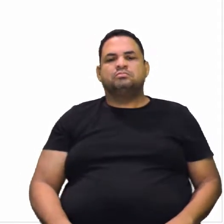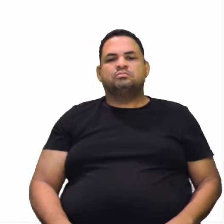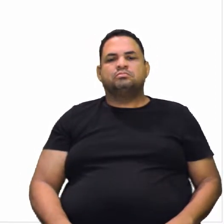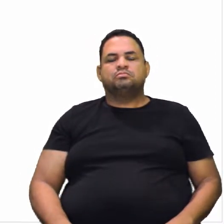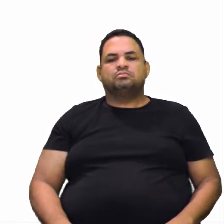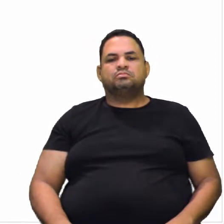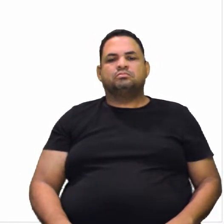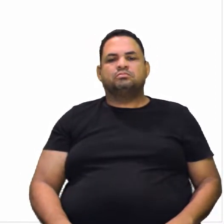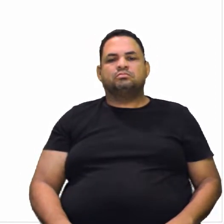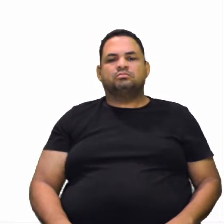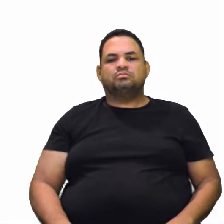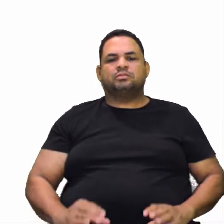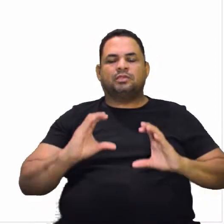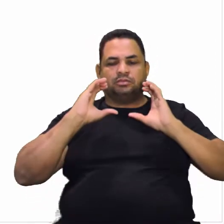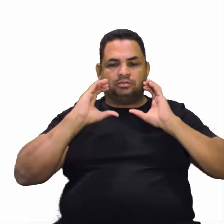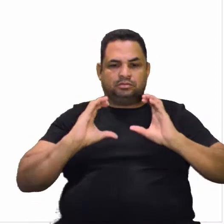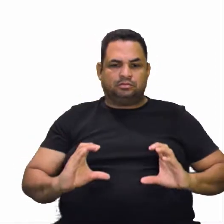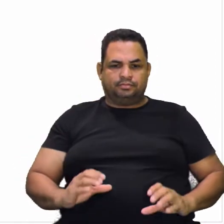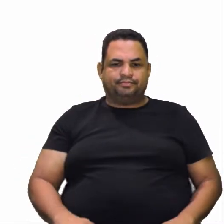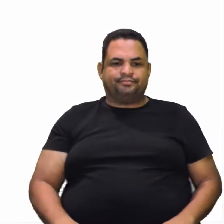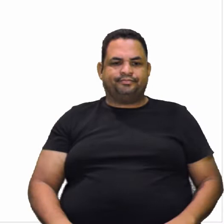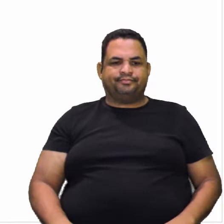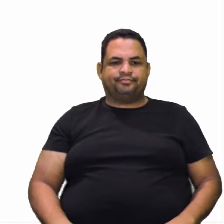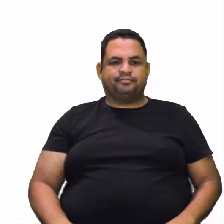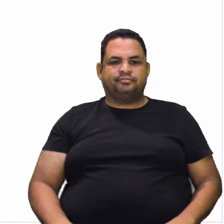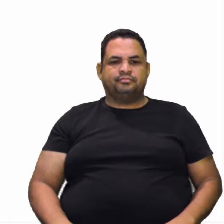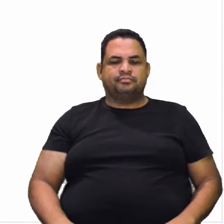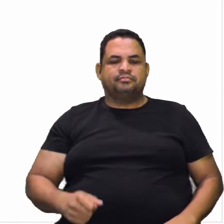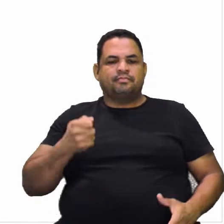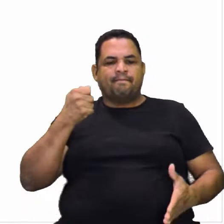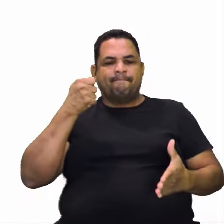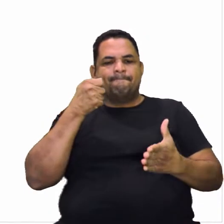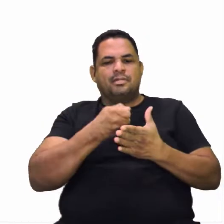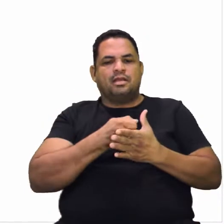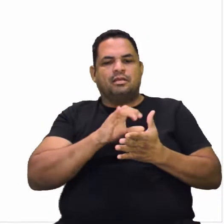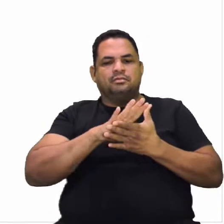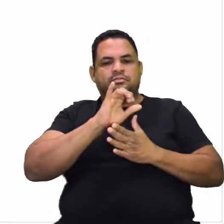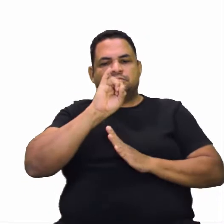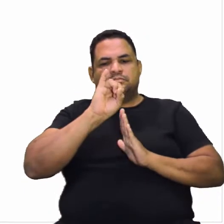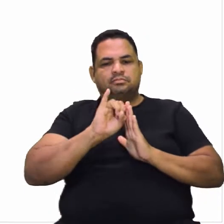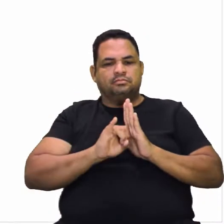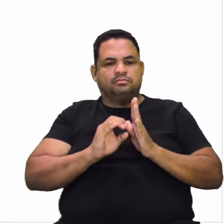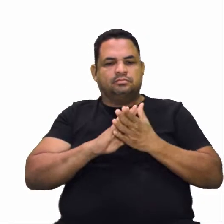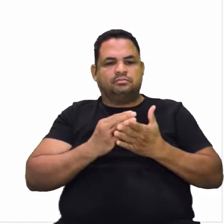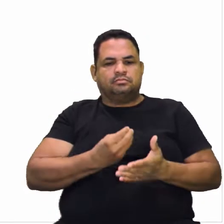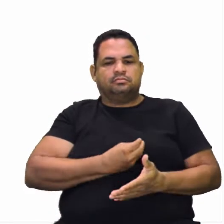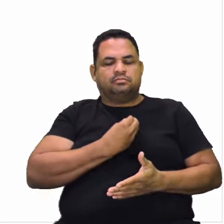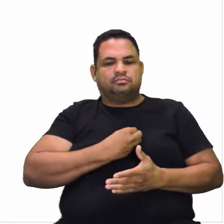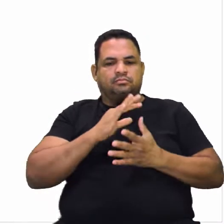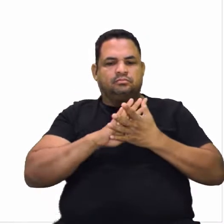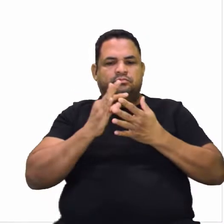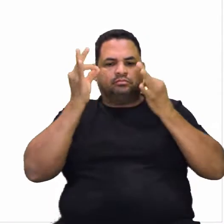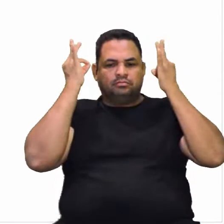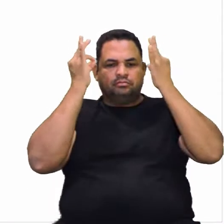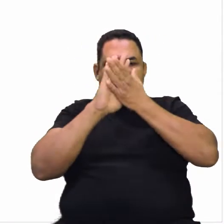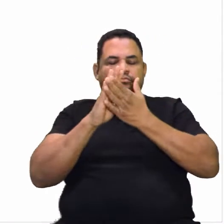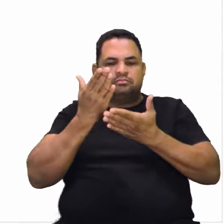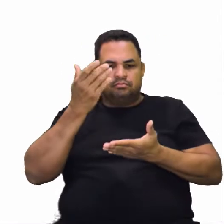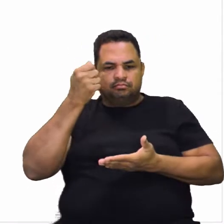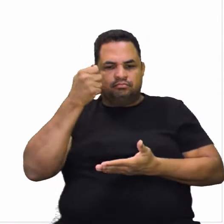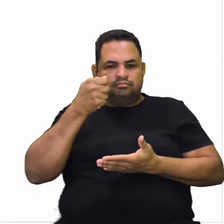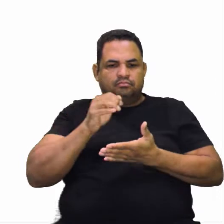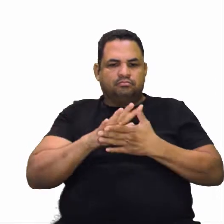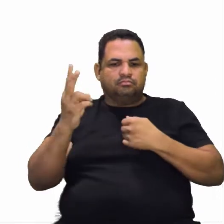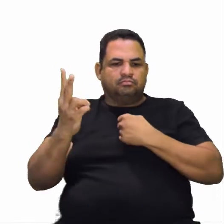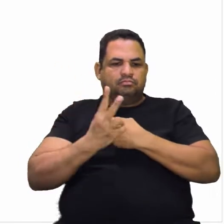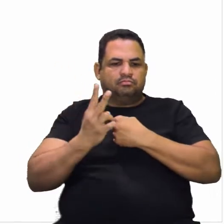da cidadania. Em geral, eles pagavam impostos para viver em Atenas e estavam obrigados à